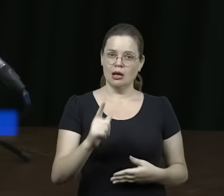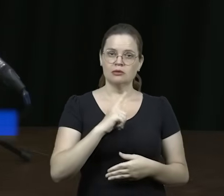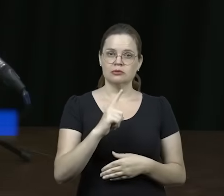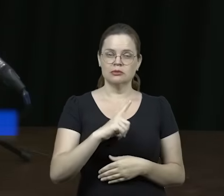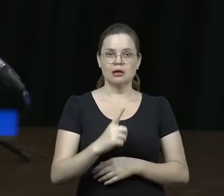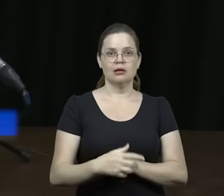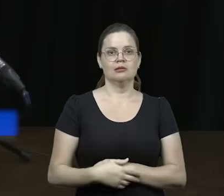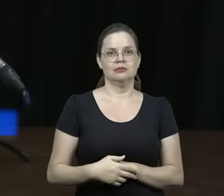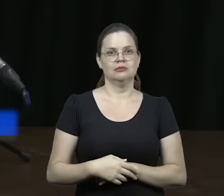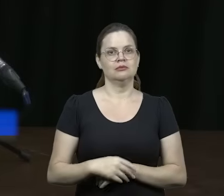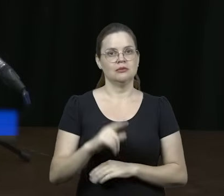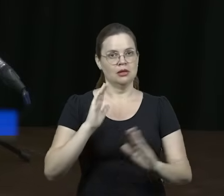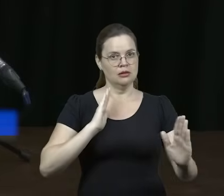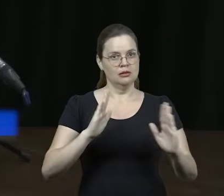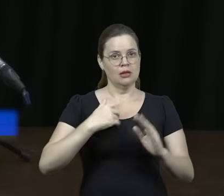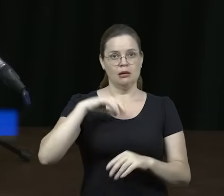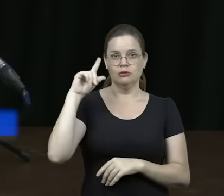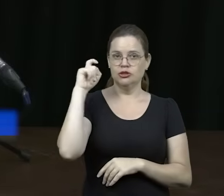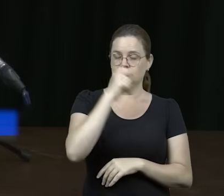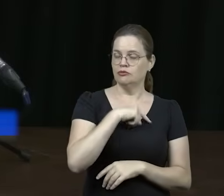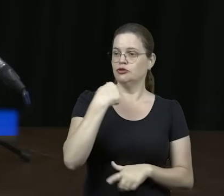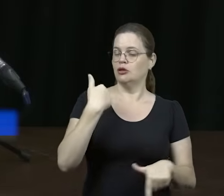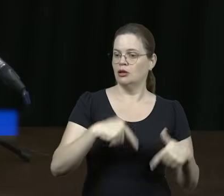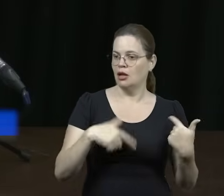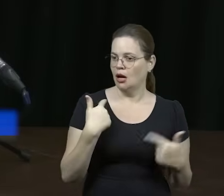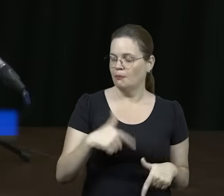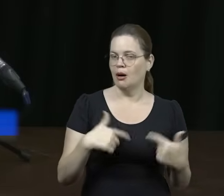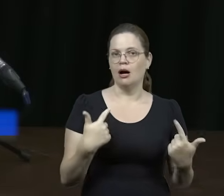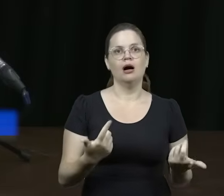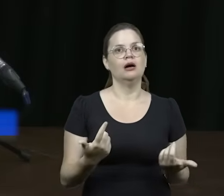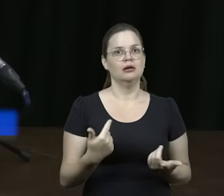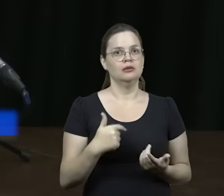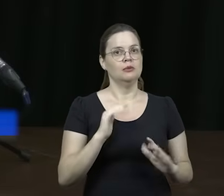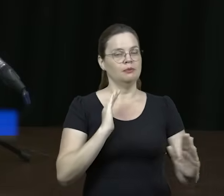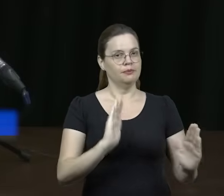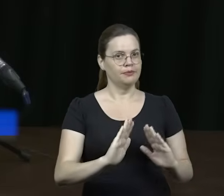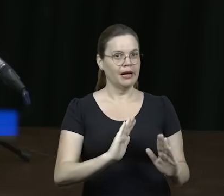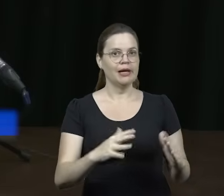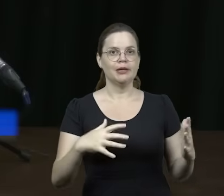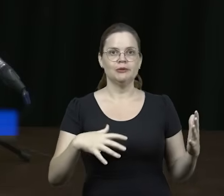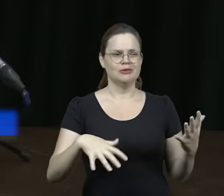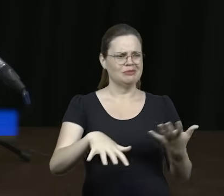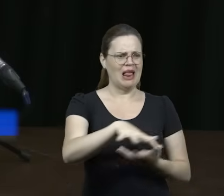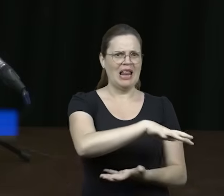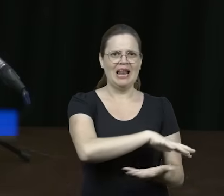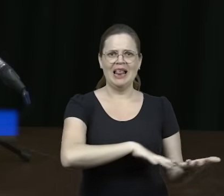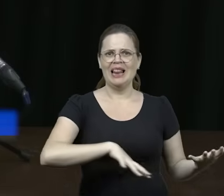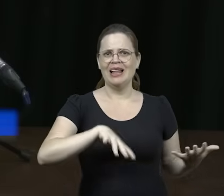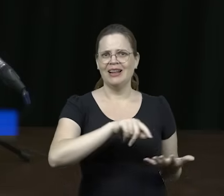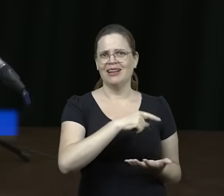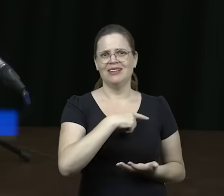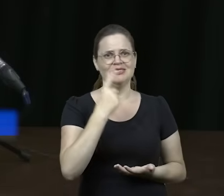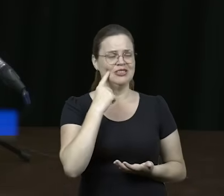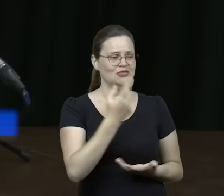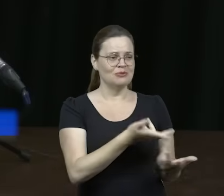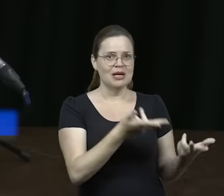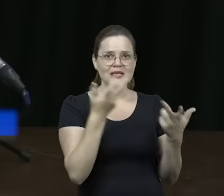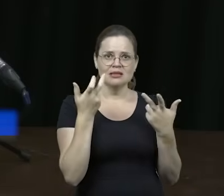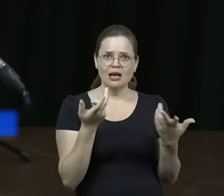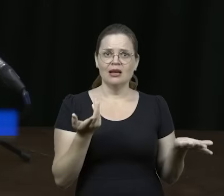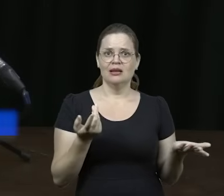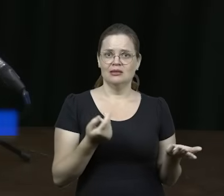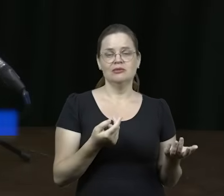Deus, tempos trabalhosos, tempos de calamidade. E enquanto esses tempos